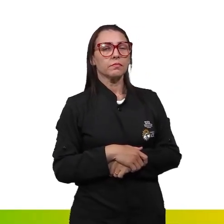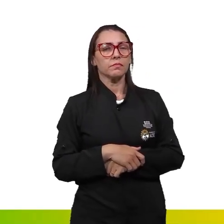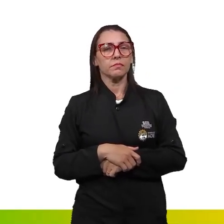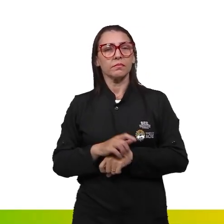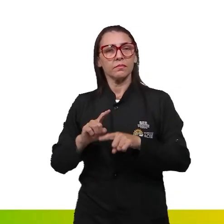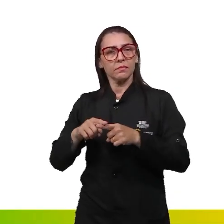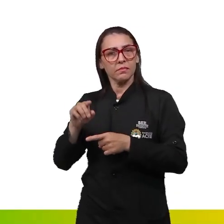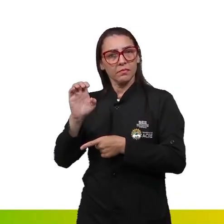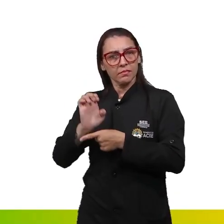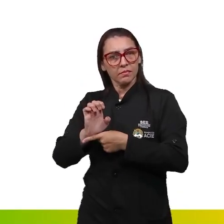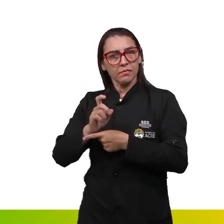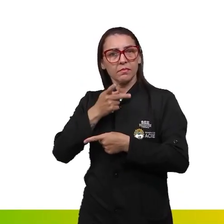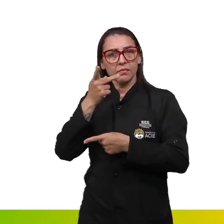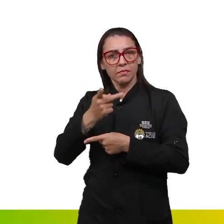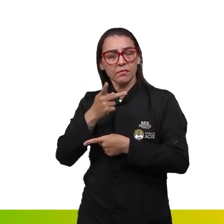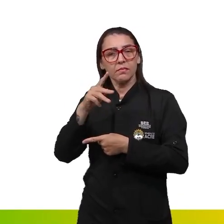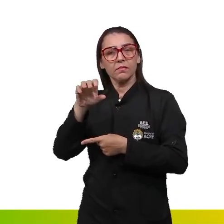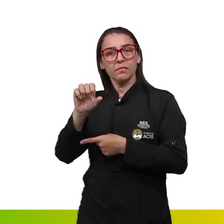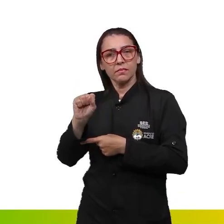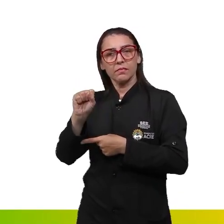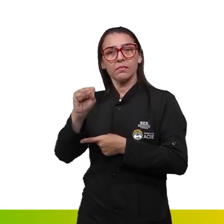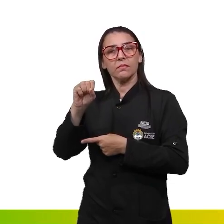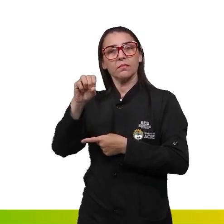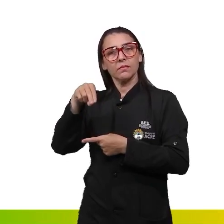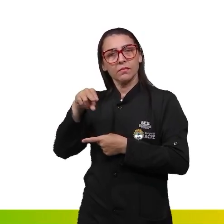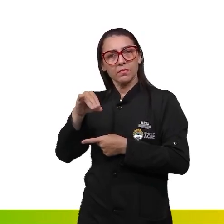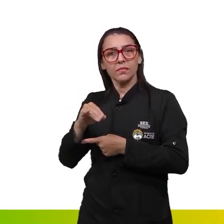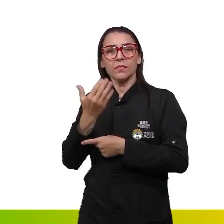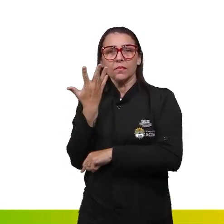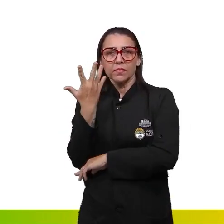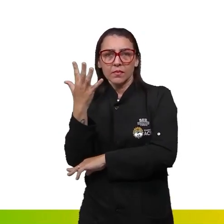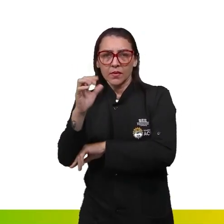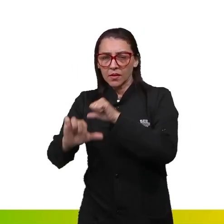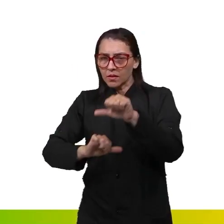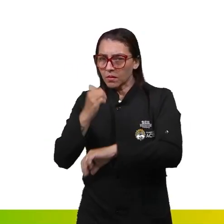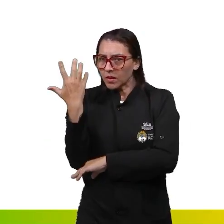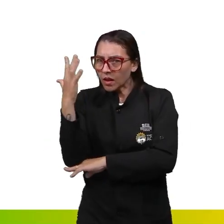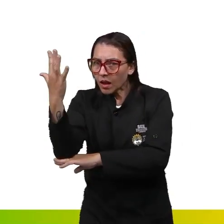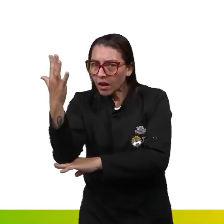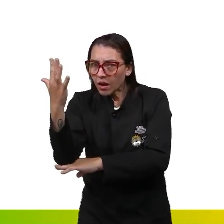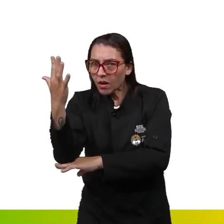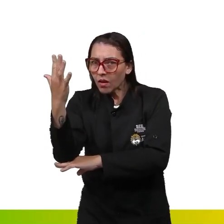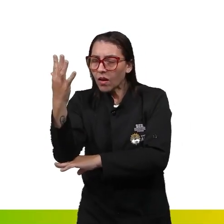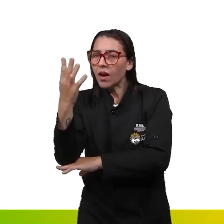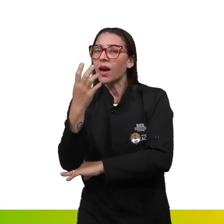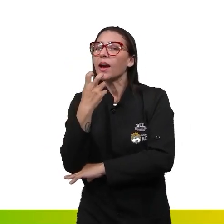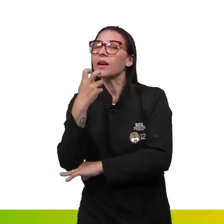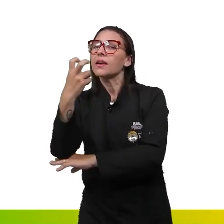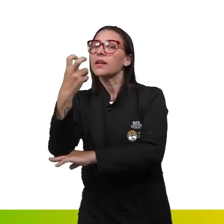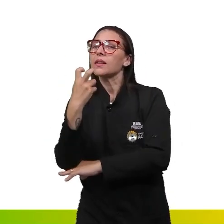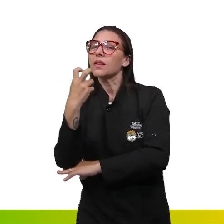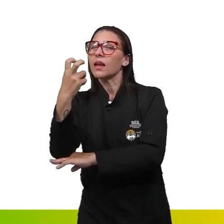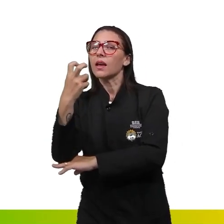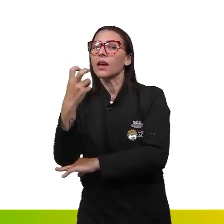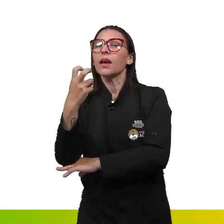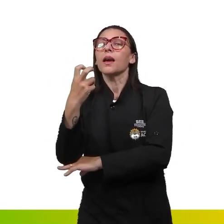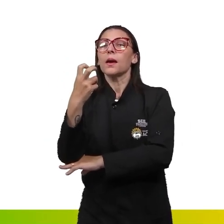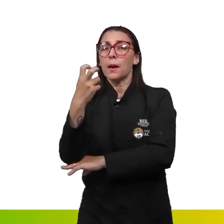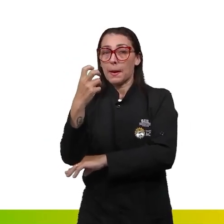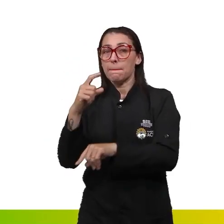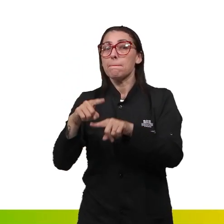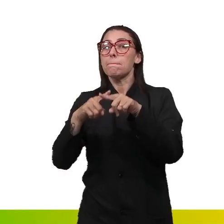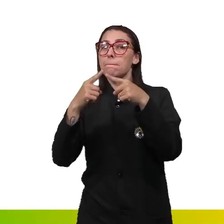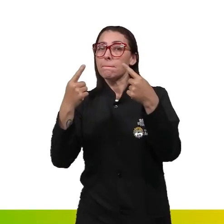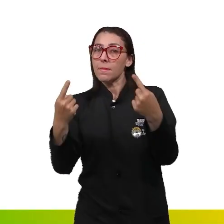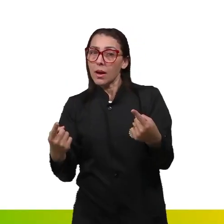Professor, mas a letra E diz que é um sonho de uma ave, eles não se transformaram em ave, eles não ficaram gritando ai, ai, mamá. Mas a questão aqui,